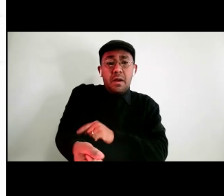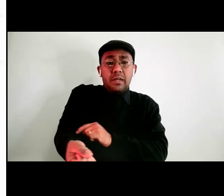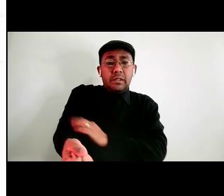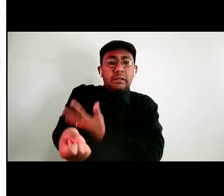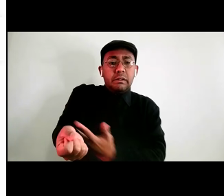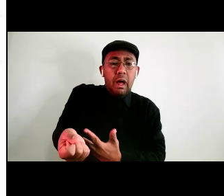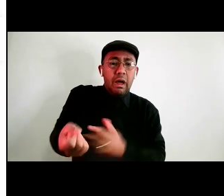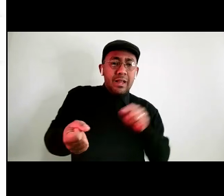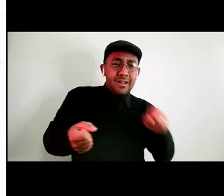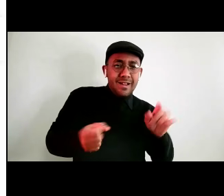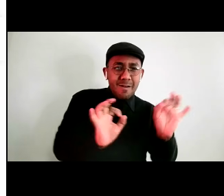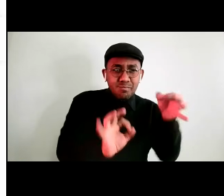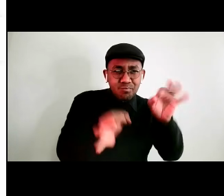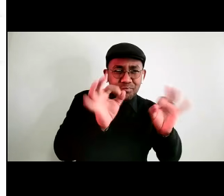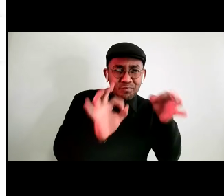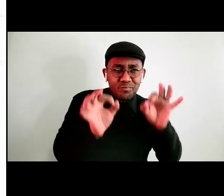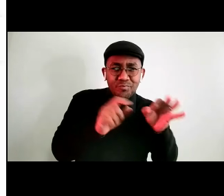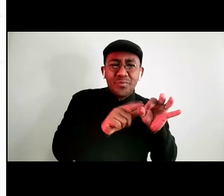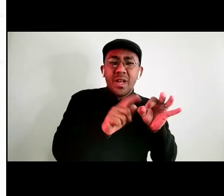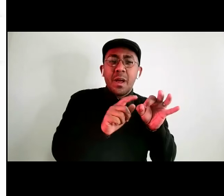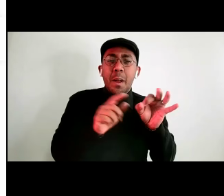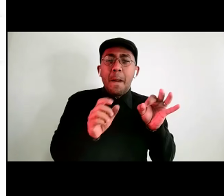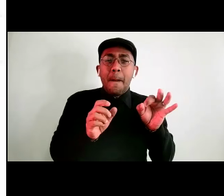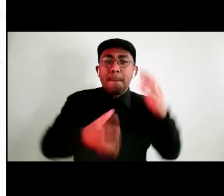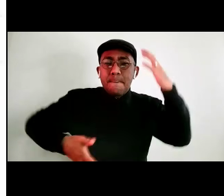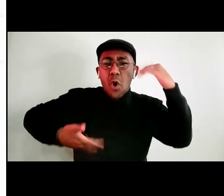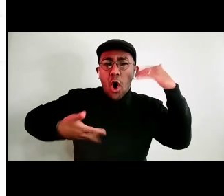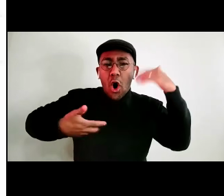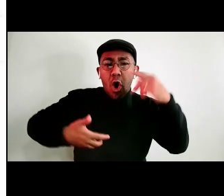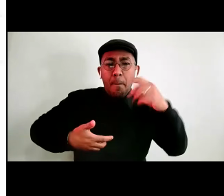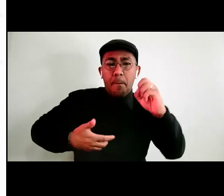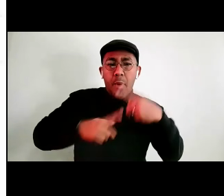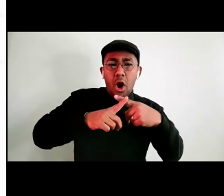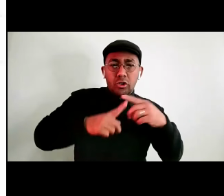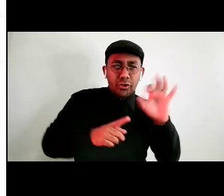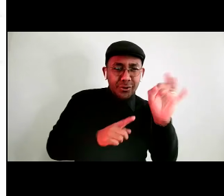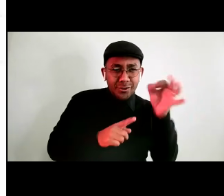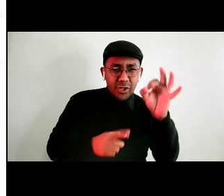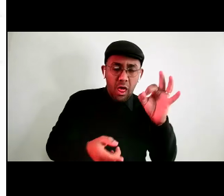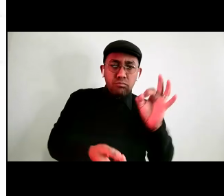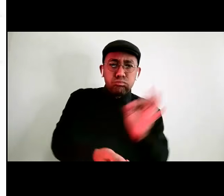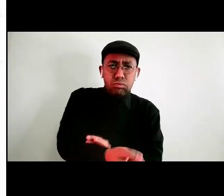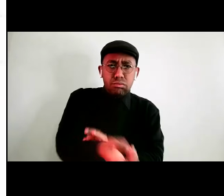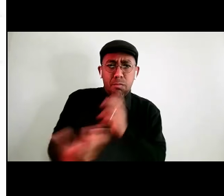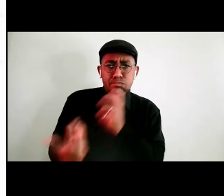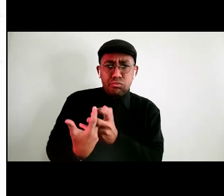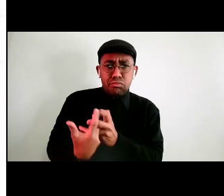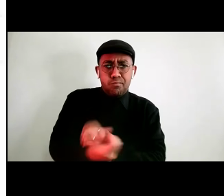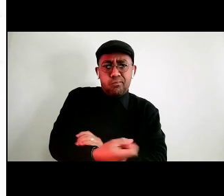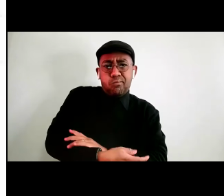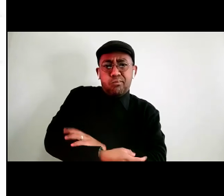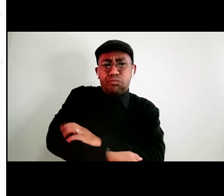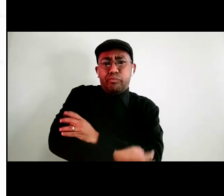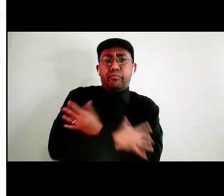se viu do vírus, que ainda está sendo pesquisada e que pudesse aplicar uma melhor adaptação